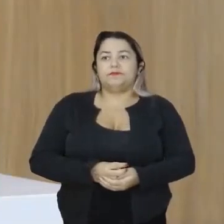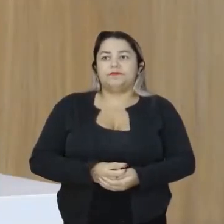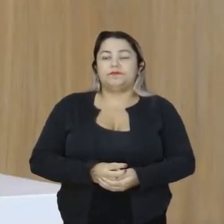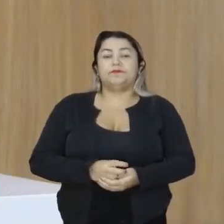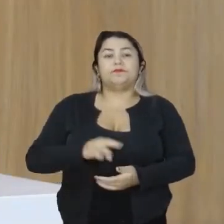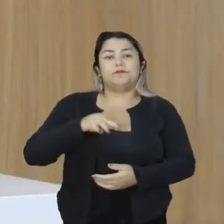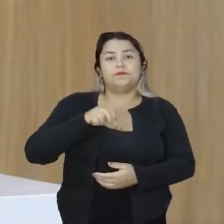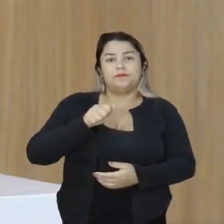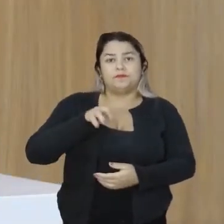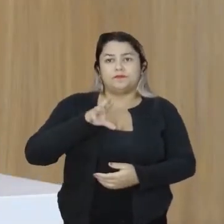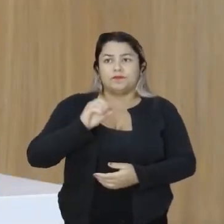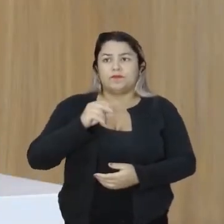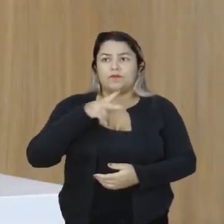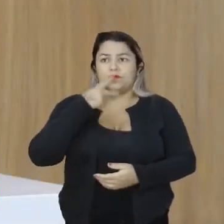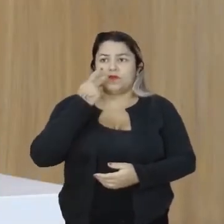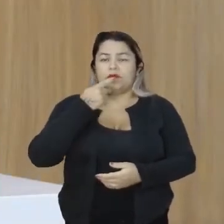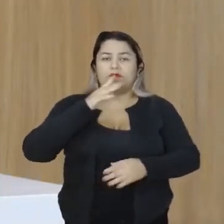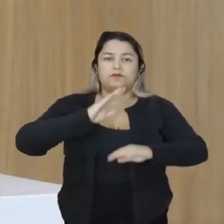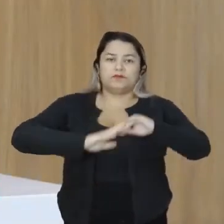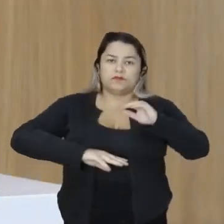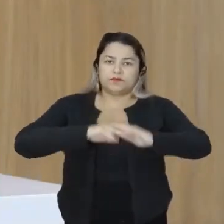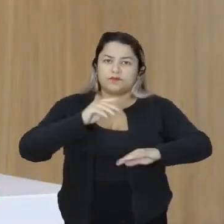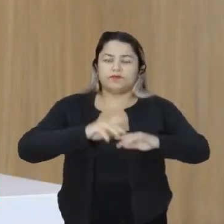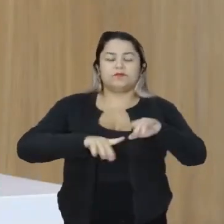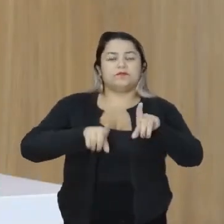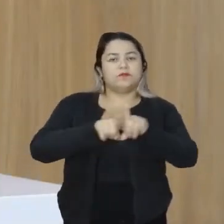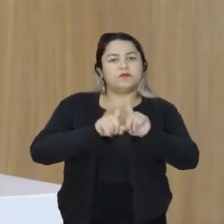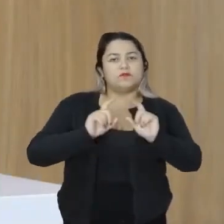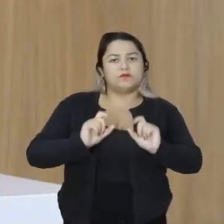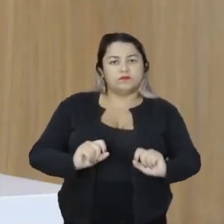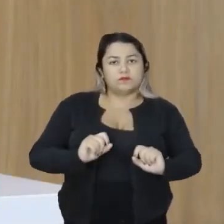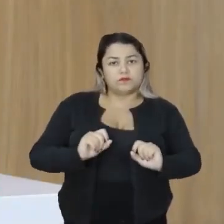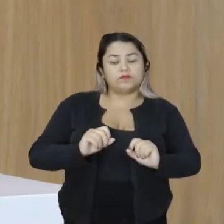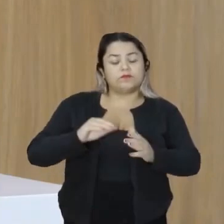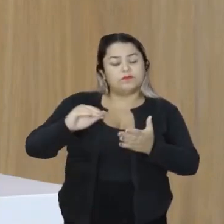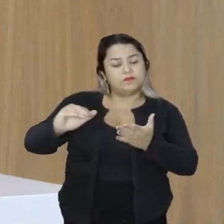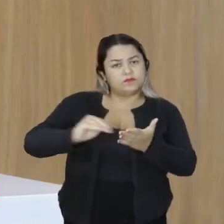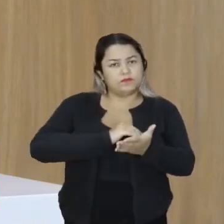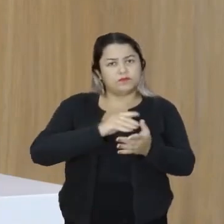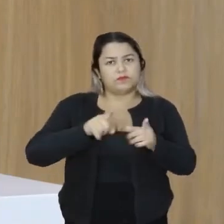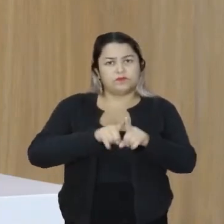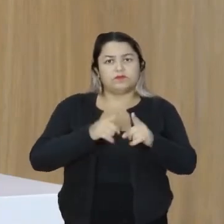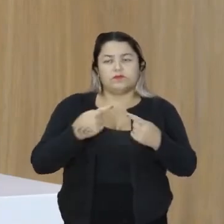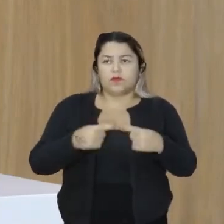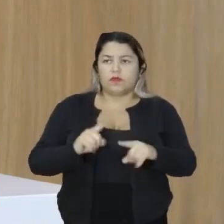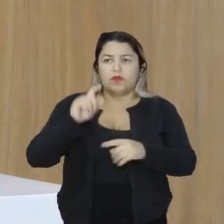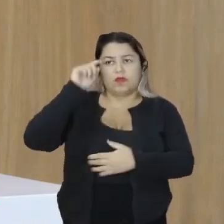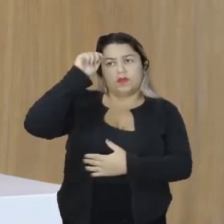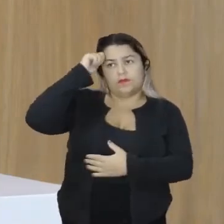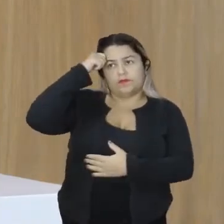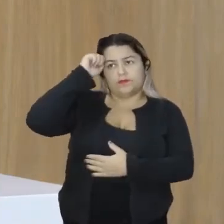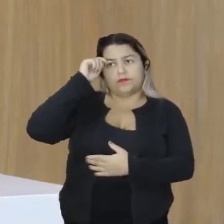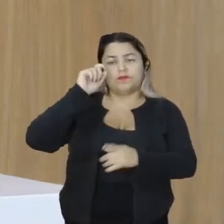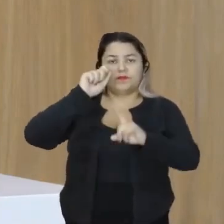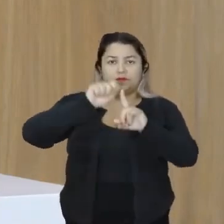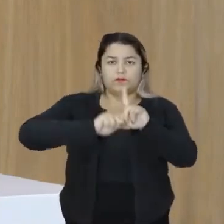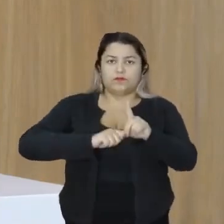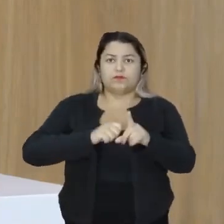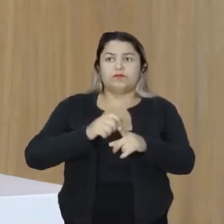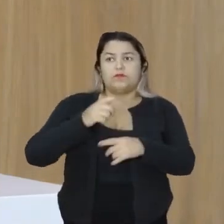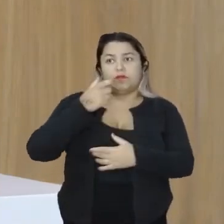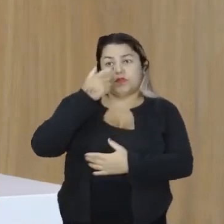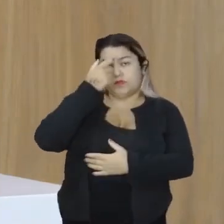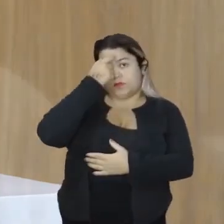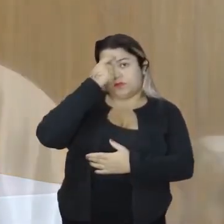Márcio Chagas falou também das ações e atividades realizadas pela Secretaria Nacional de Combate ao Racismo no mês da Consciência